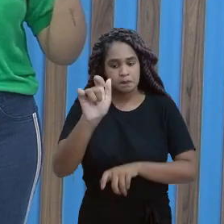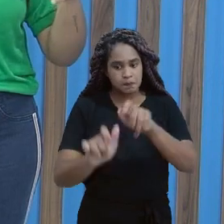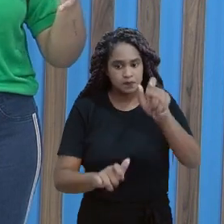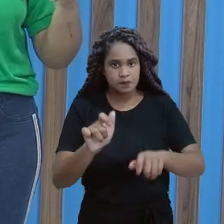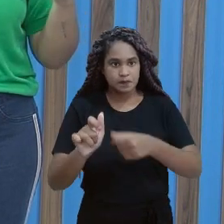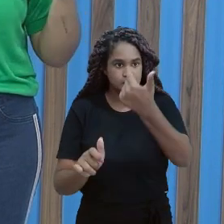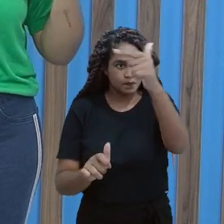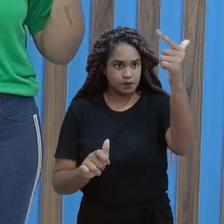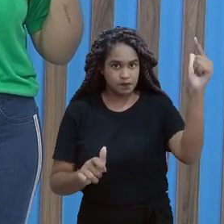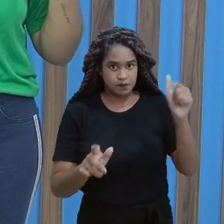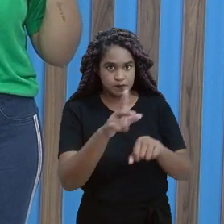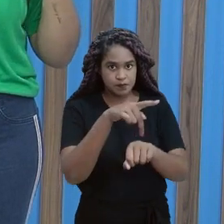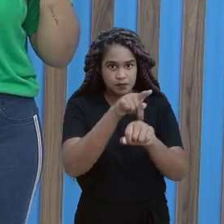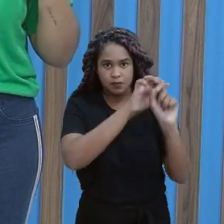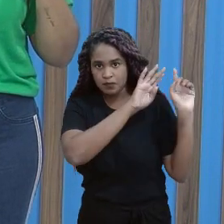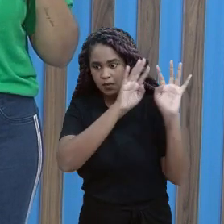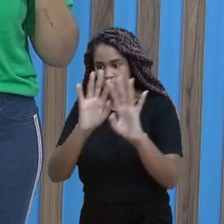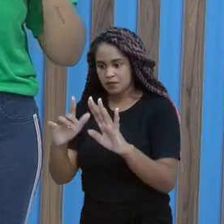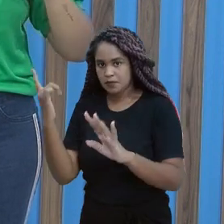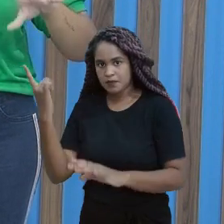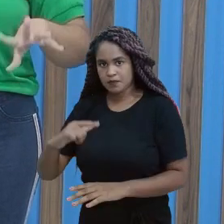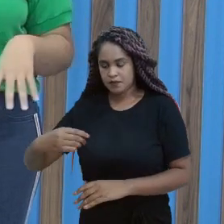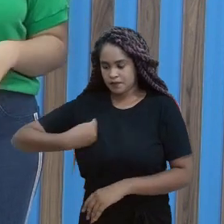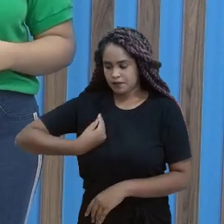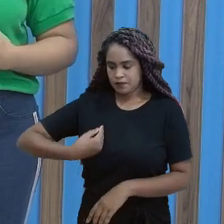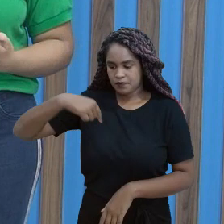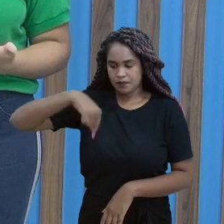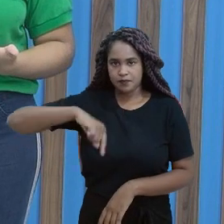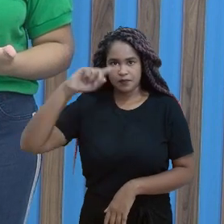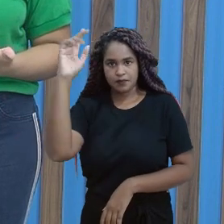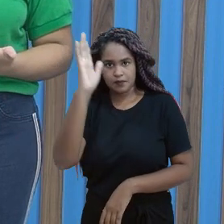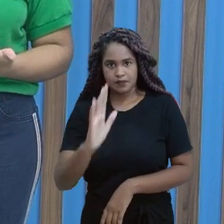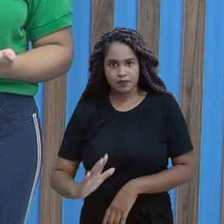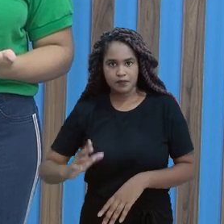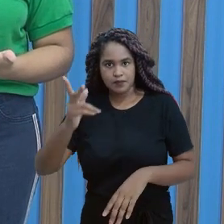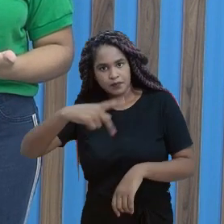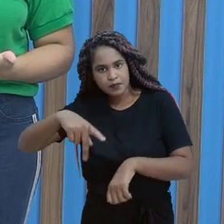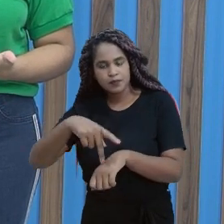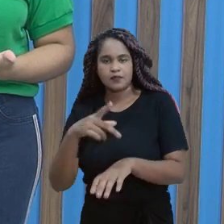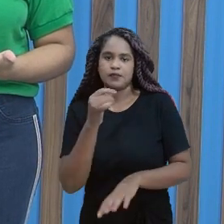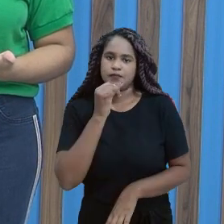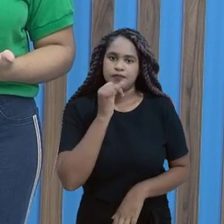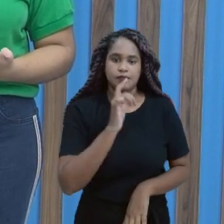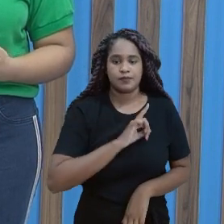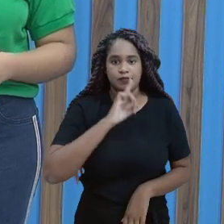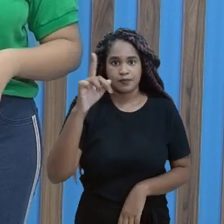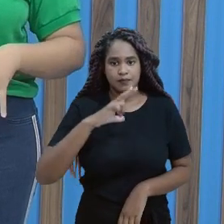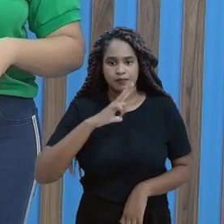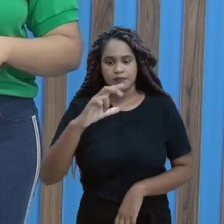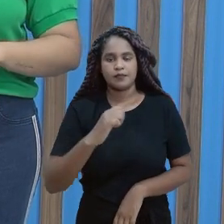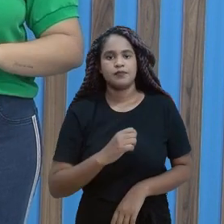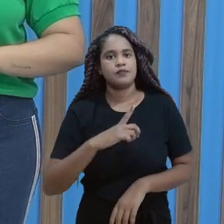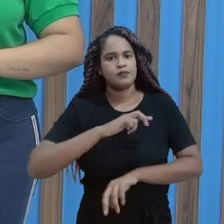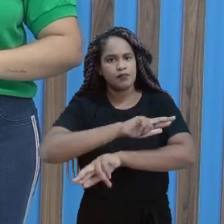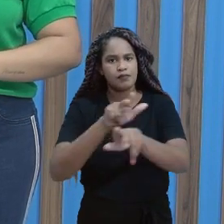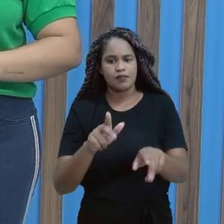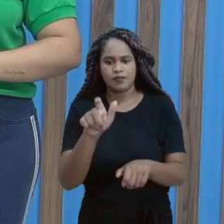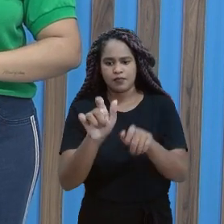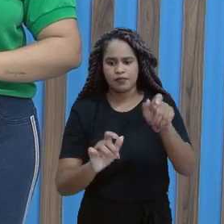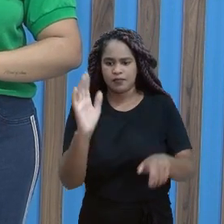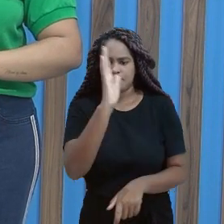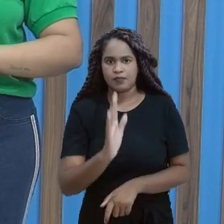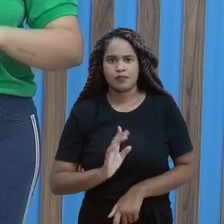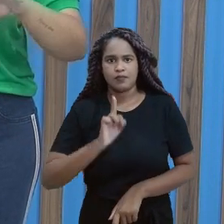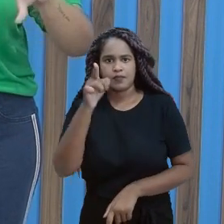pessoas de outros países possam morar no meu país, por exemplo. Há muitos brasileiros morando em Portugal, por exemplo, e há muitos brasileiros também